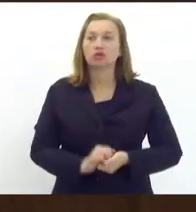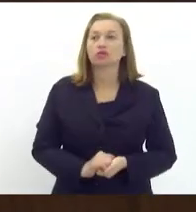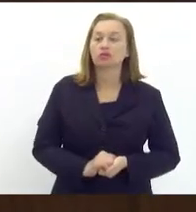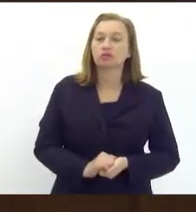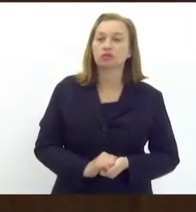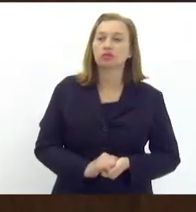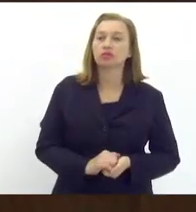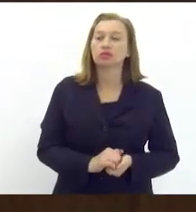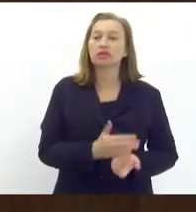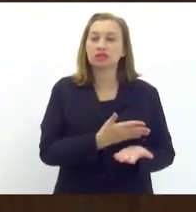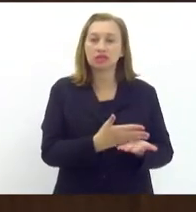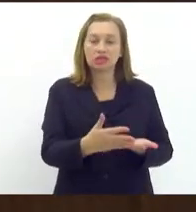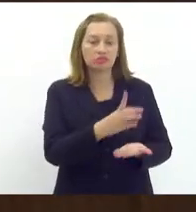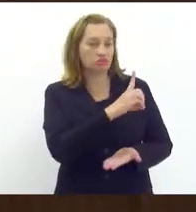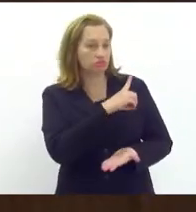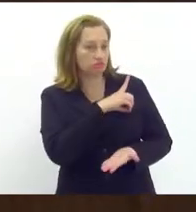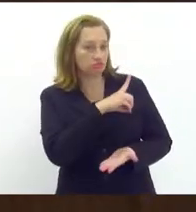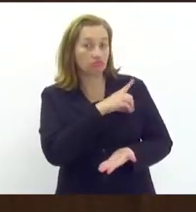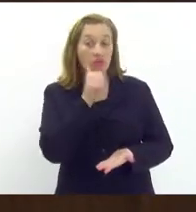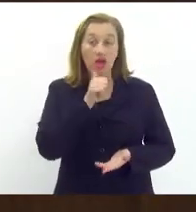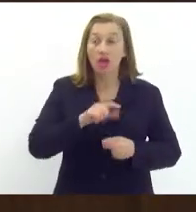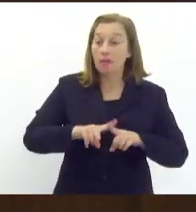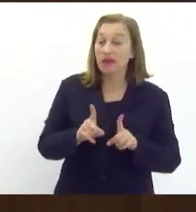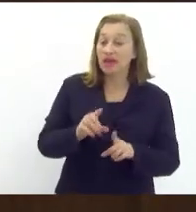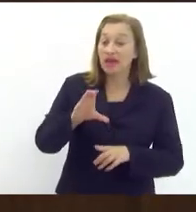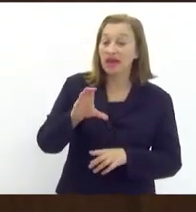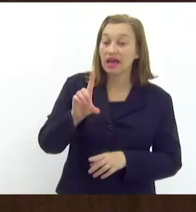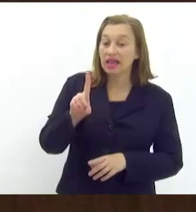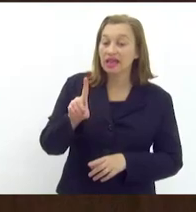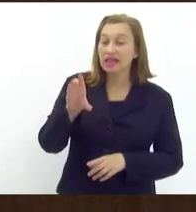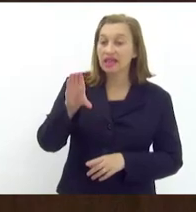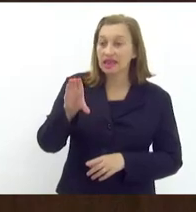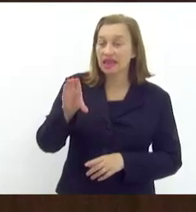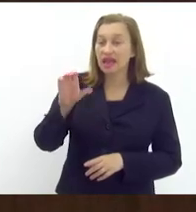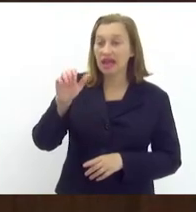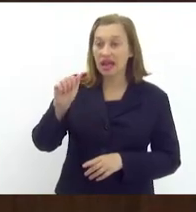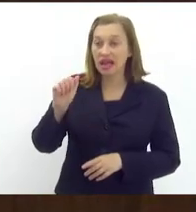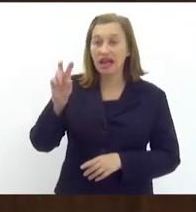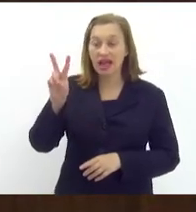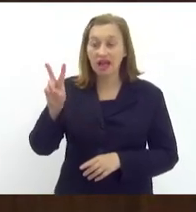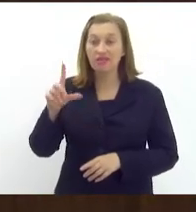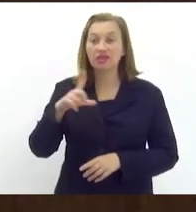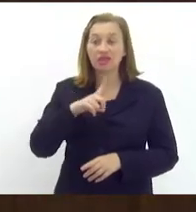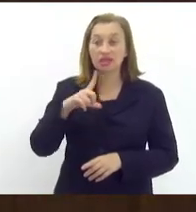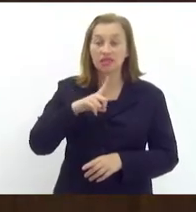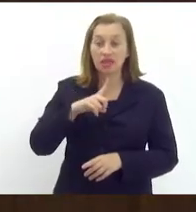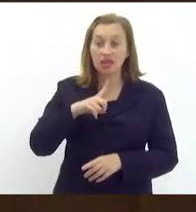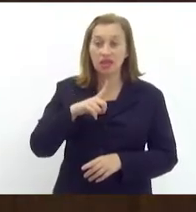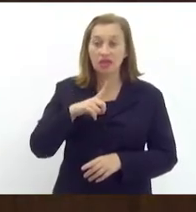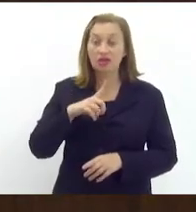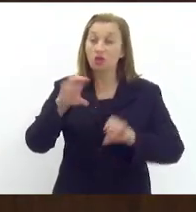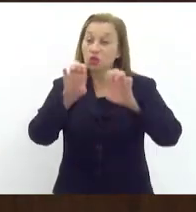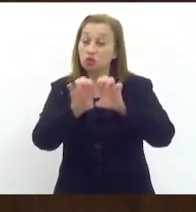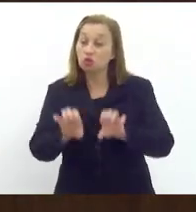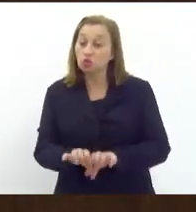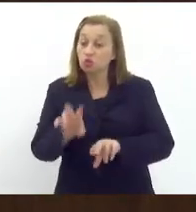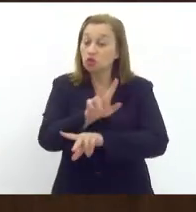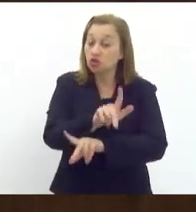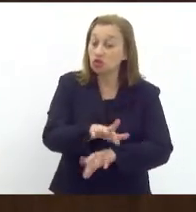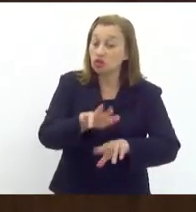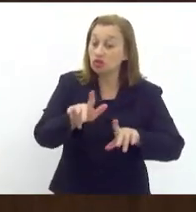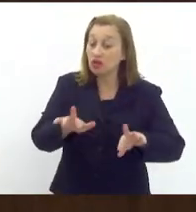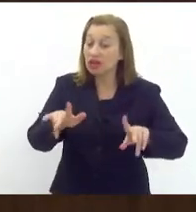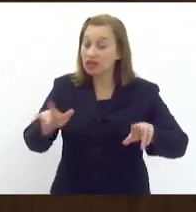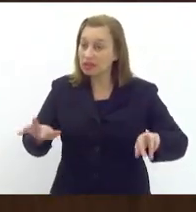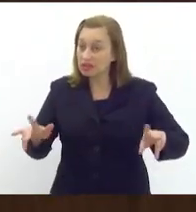pela delegacia de mulheres mas a decave ela tem todo uma estrutura diferenciada sobretudo não no